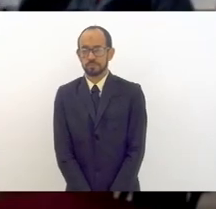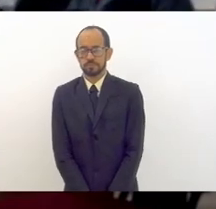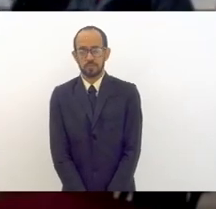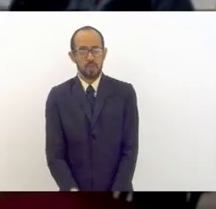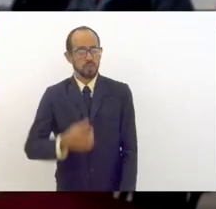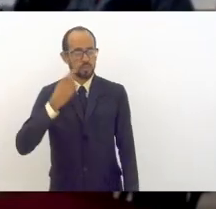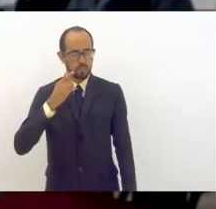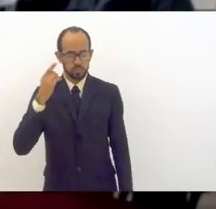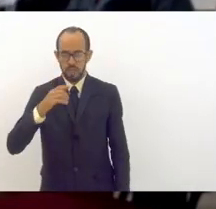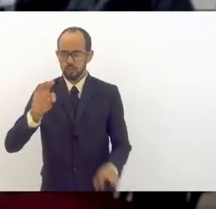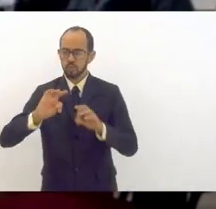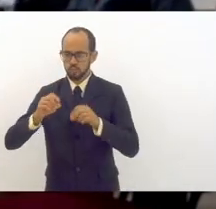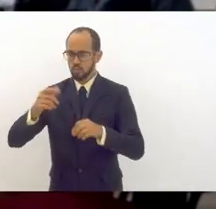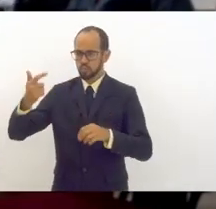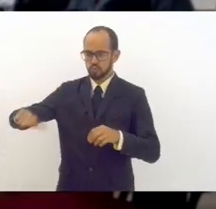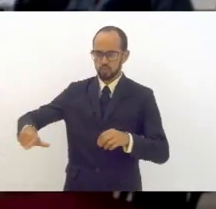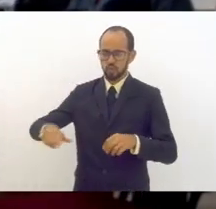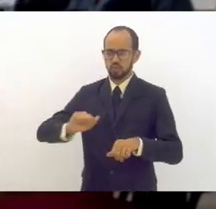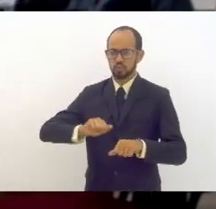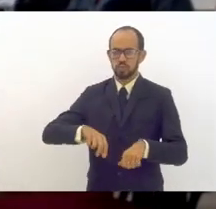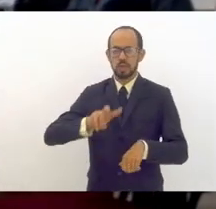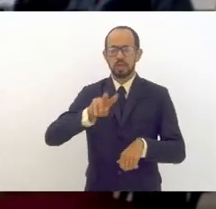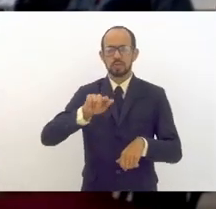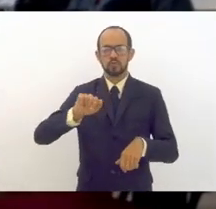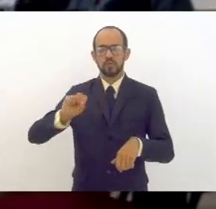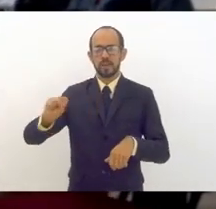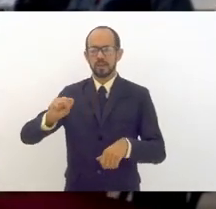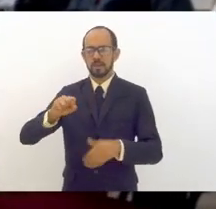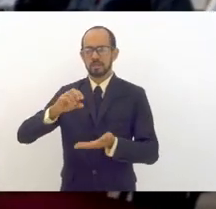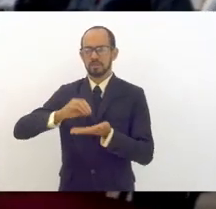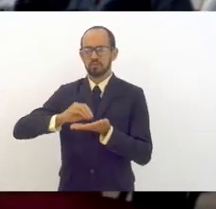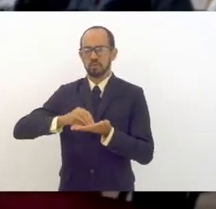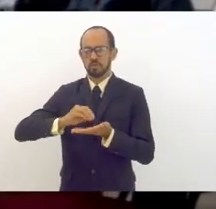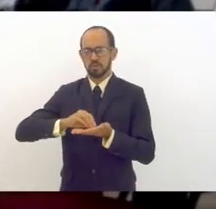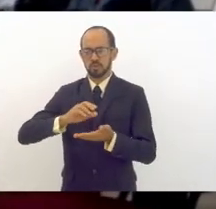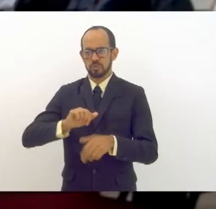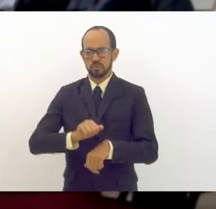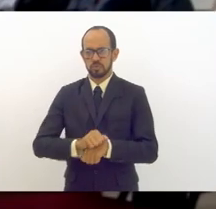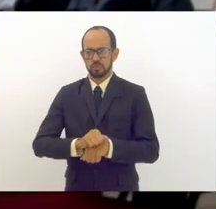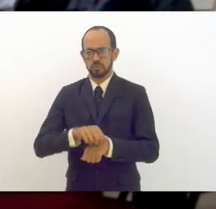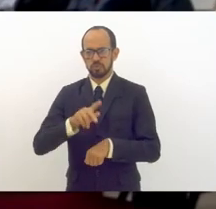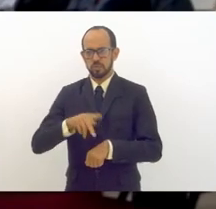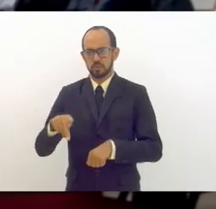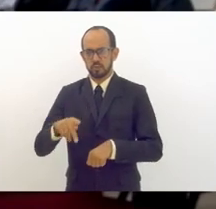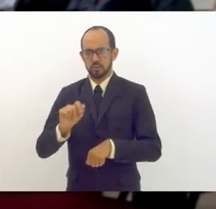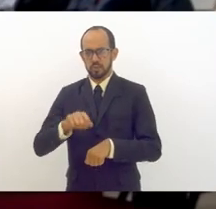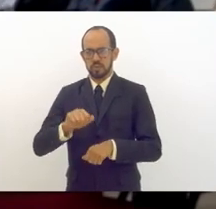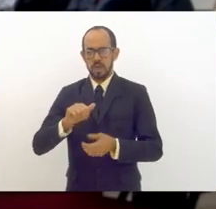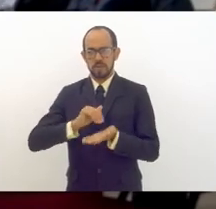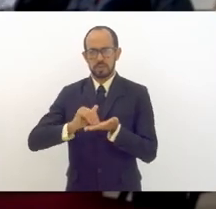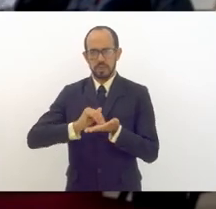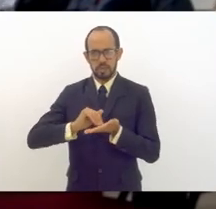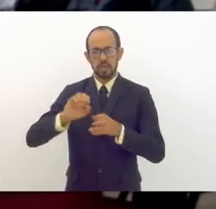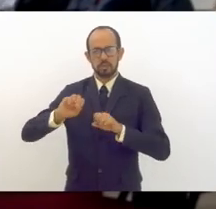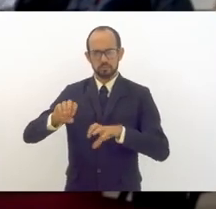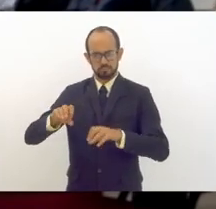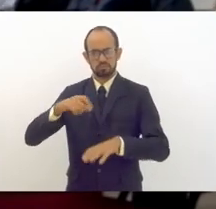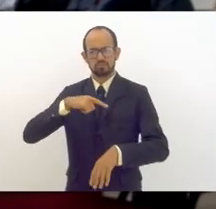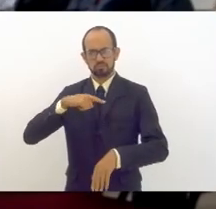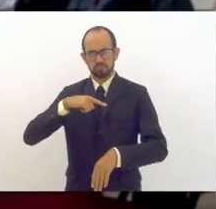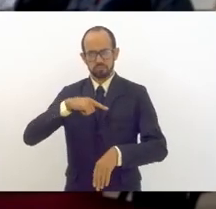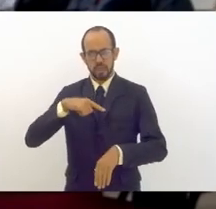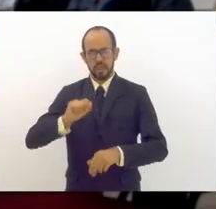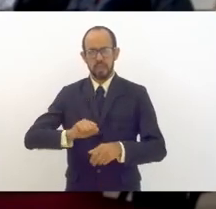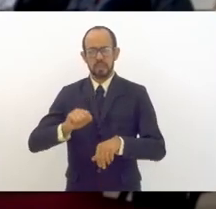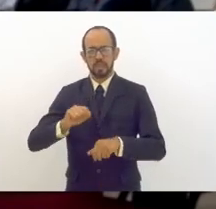Deputado, e demais, a questão das vagas ociosas. Como é sabido, a SEDUC, ela possui déficit de vagas